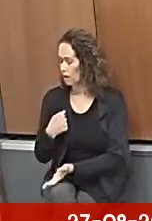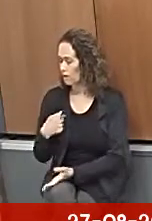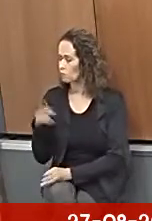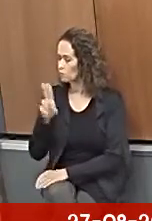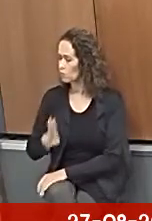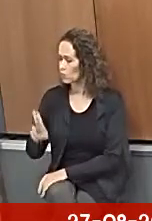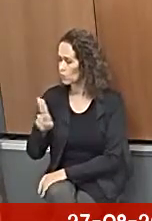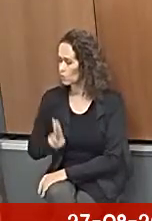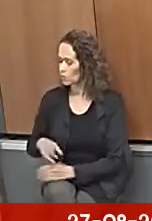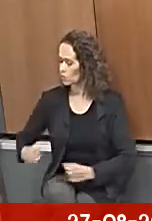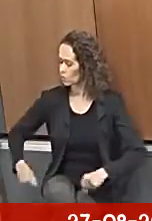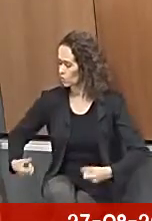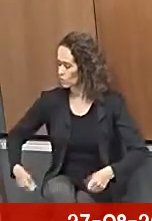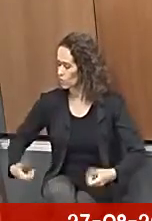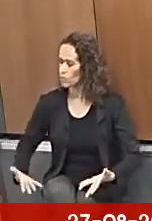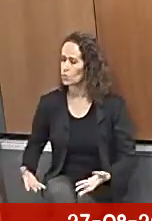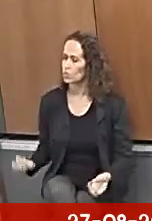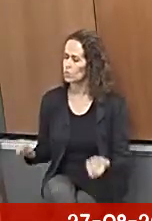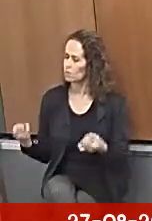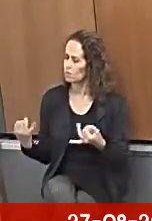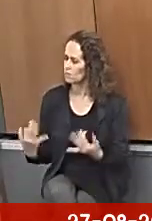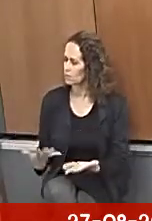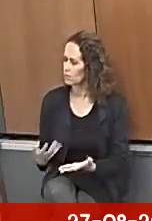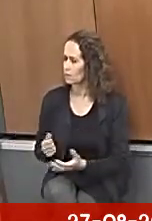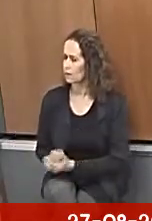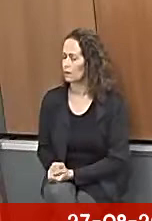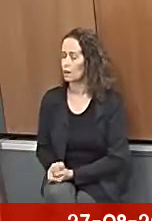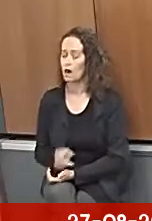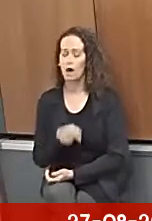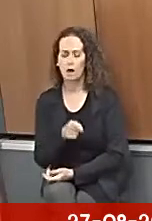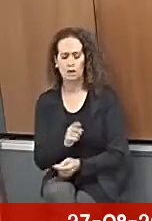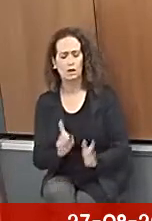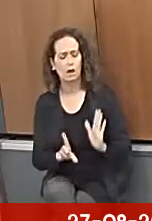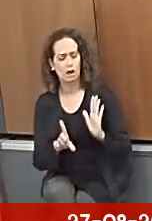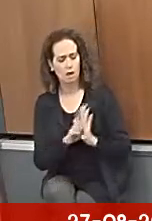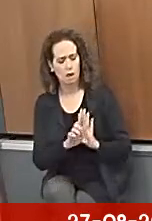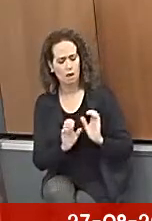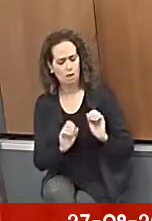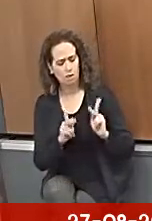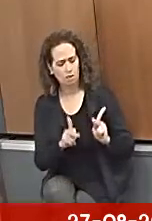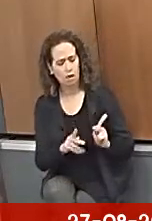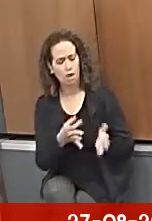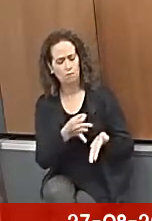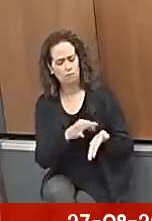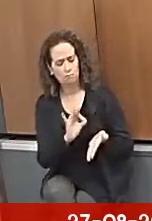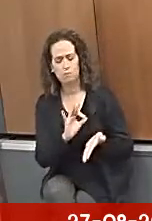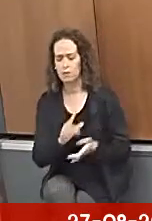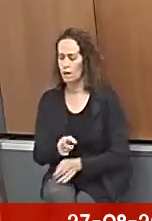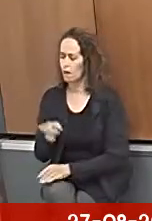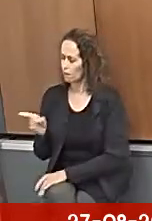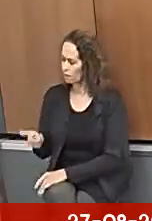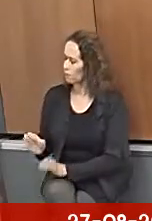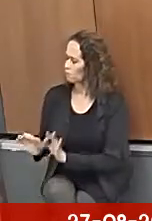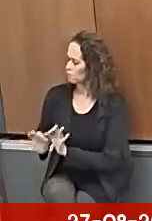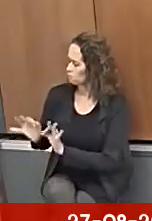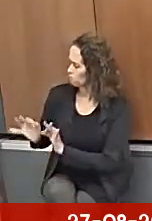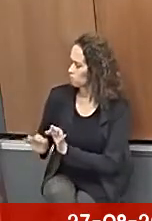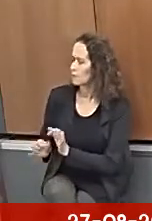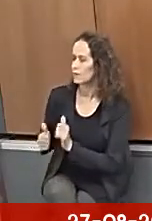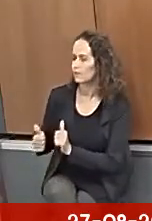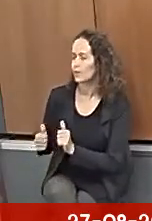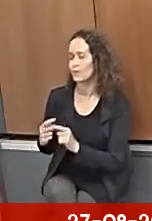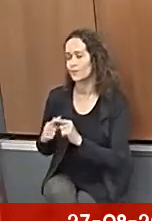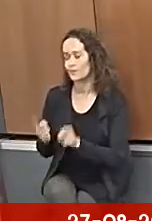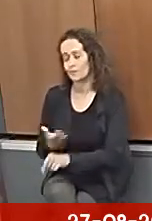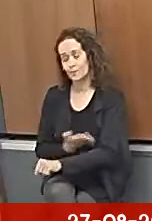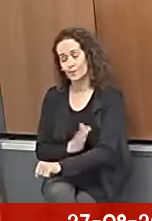falar né não aqui está dentro da lei os projetos arquitetônico em seguir essa metragem mas outra coisa